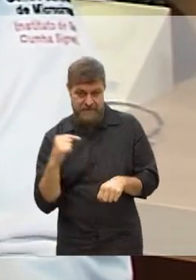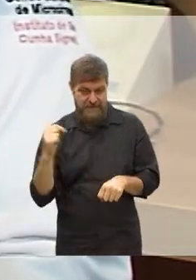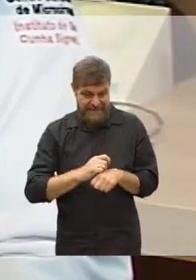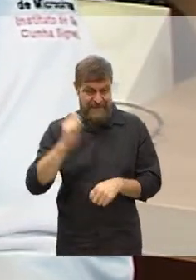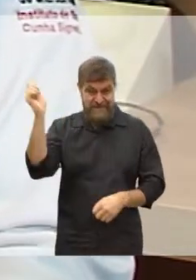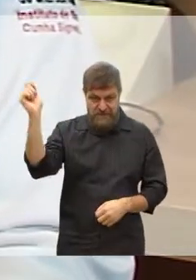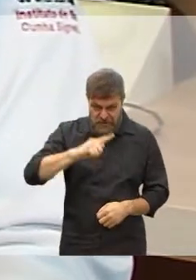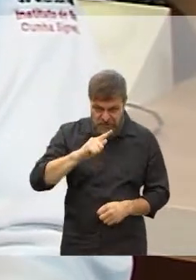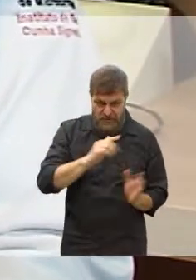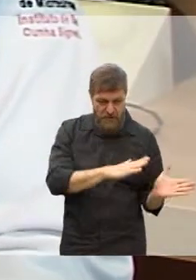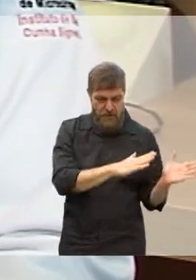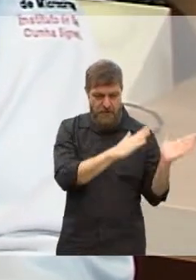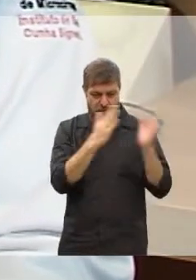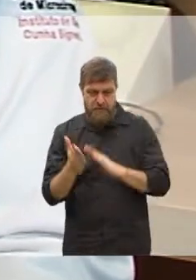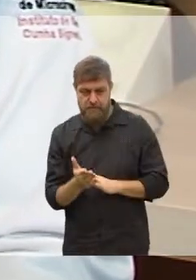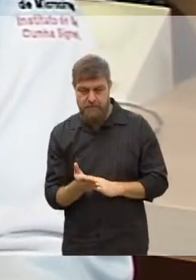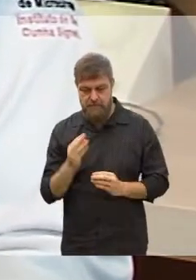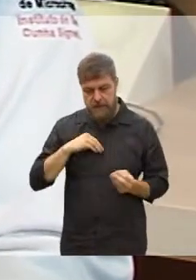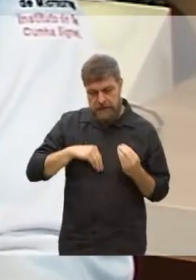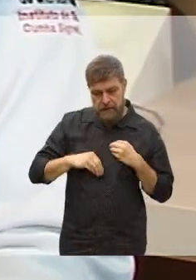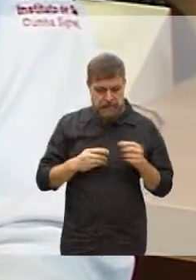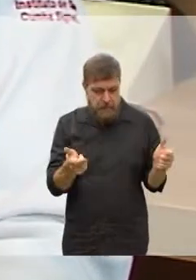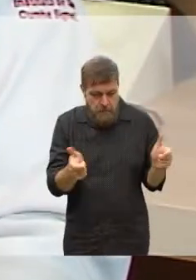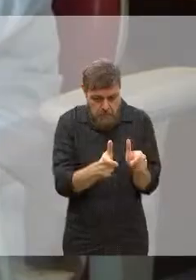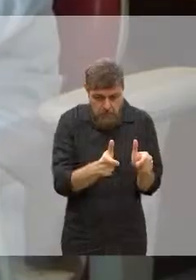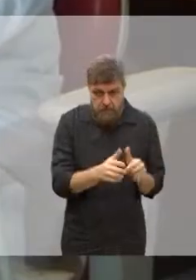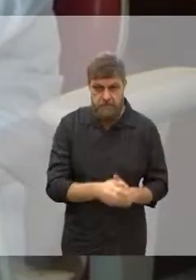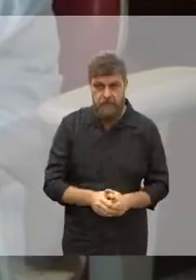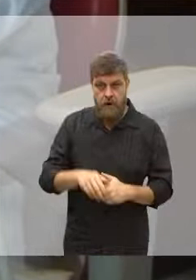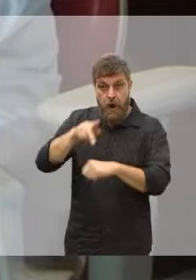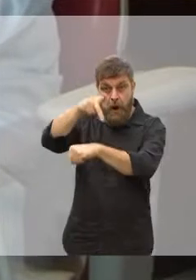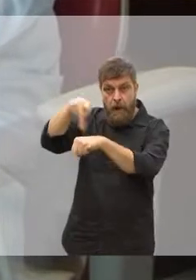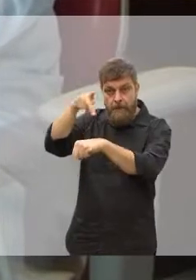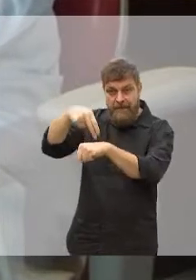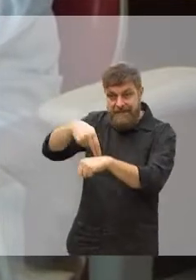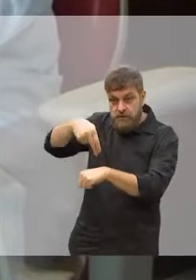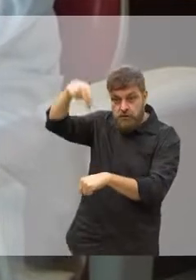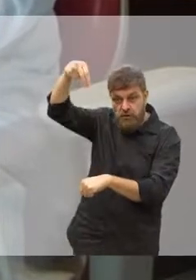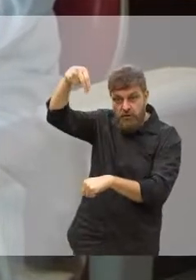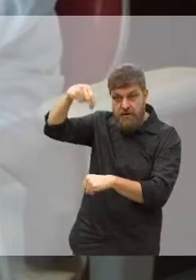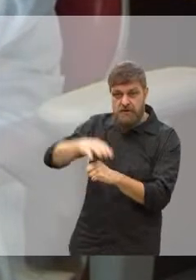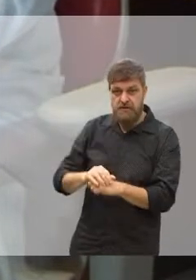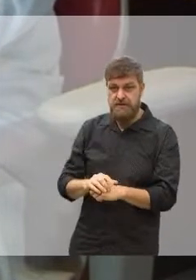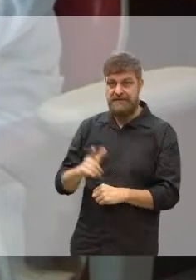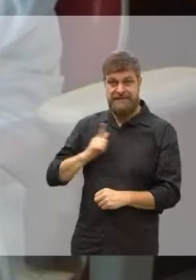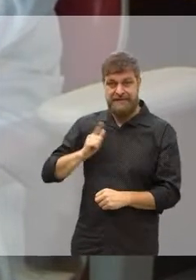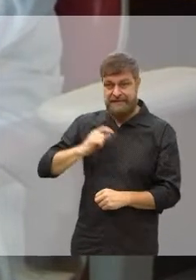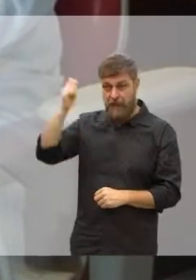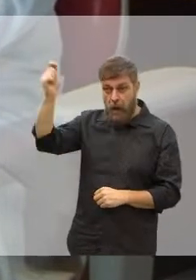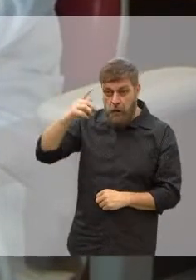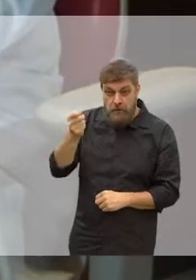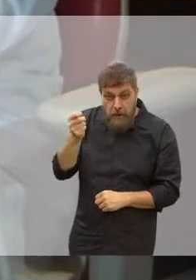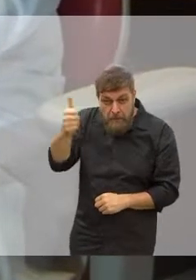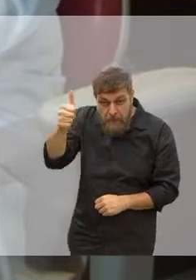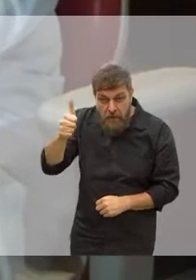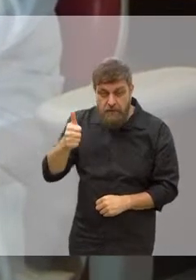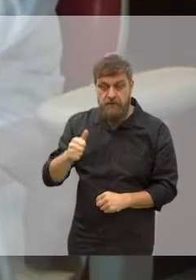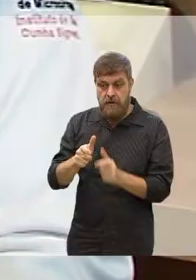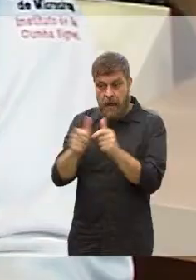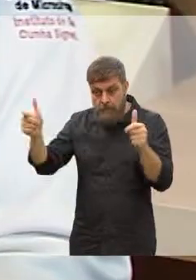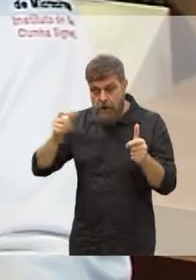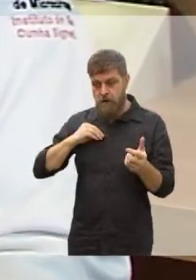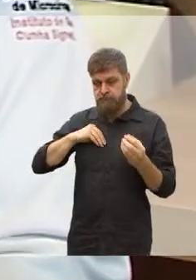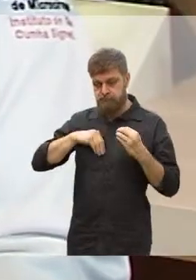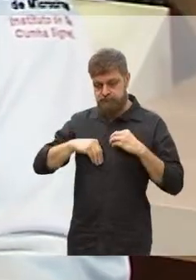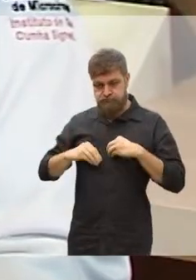em luz, tem menos casos de depressão. Os países nórdicos têm muitos casos de depressão por pouca iluminação.